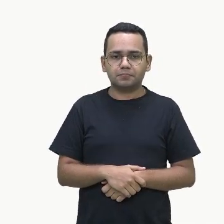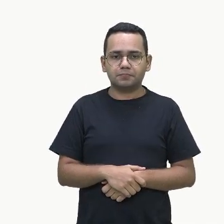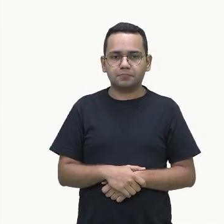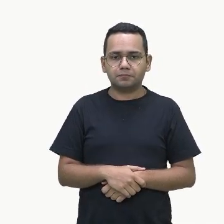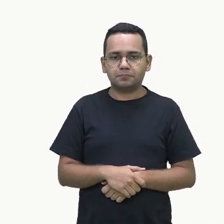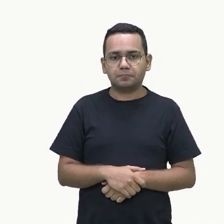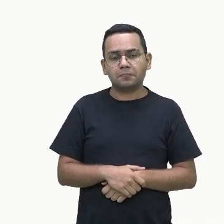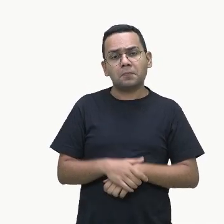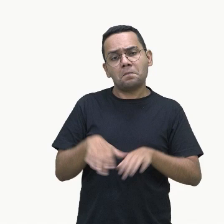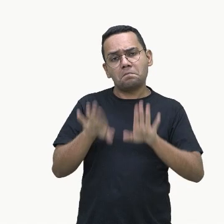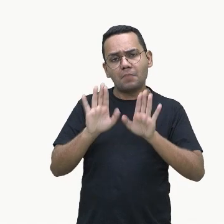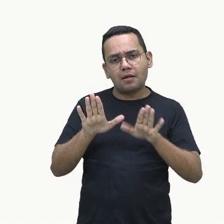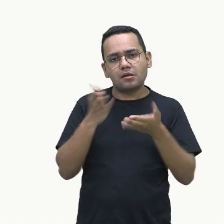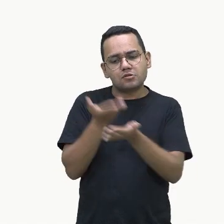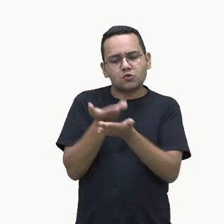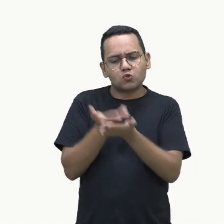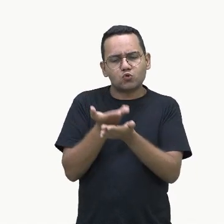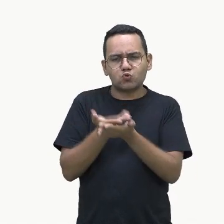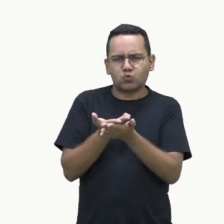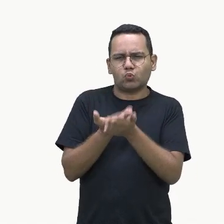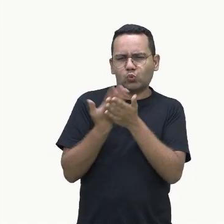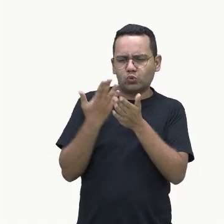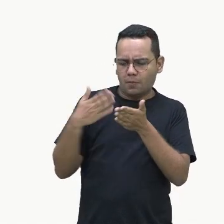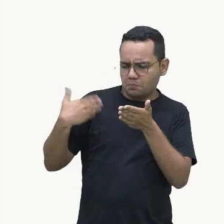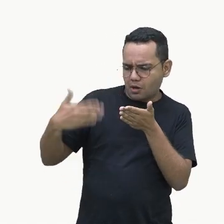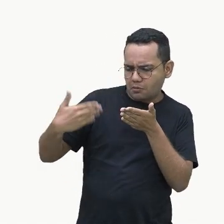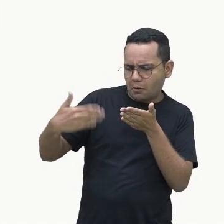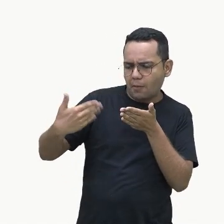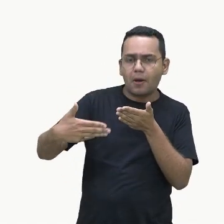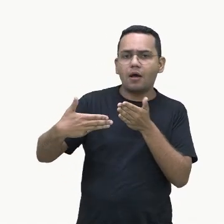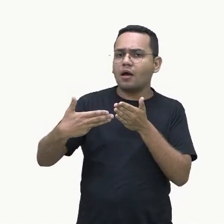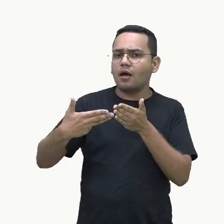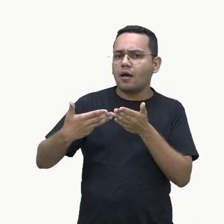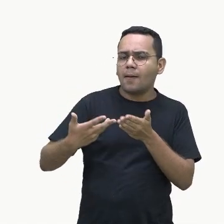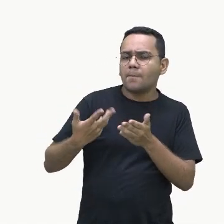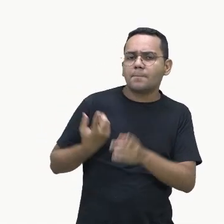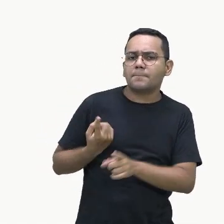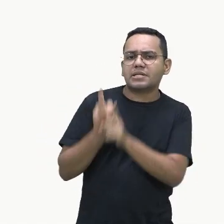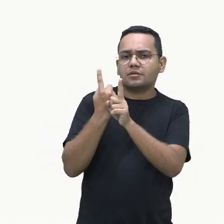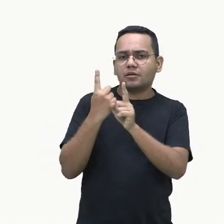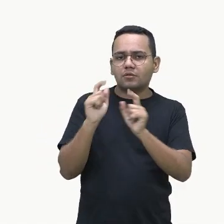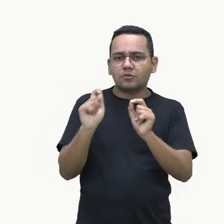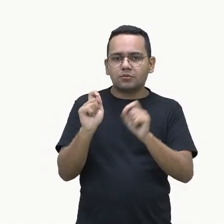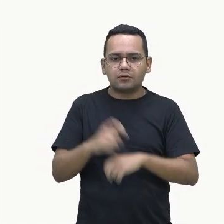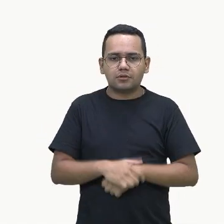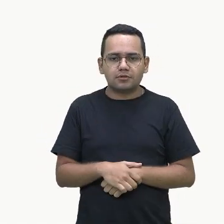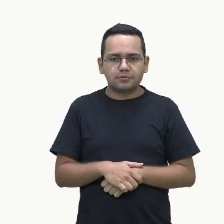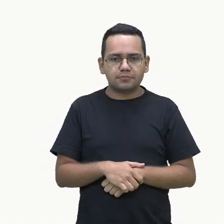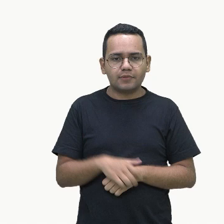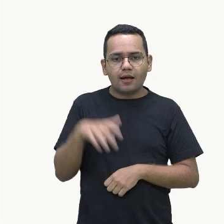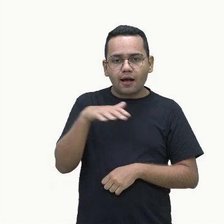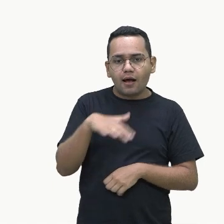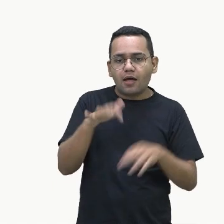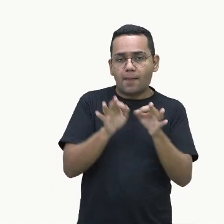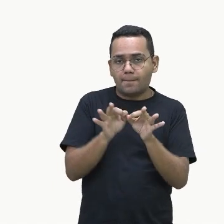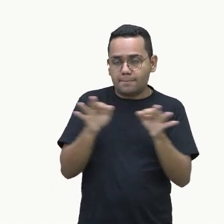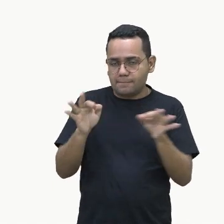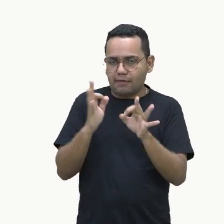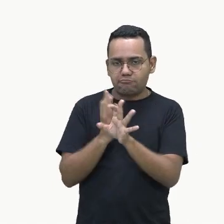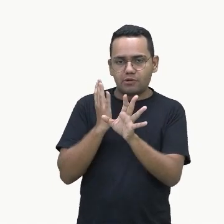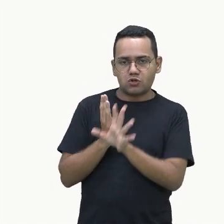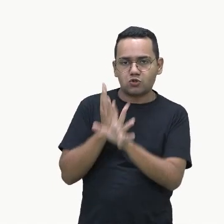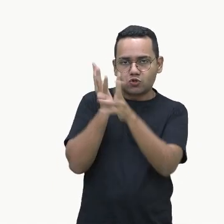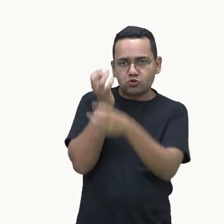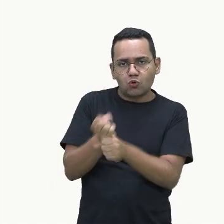estudos realizados posteriormente mostraram que a relação métrica descoberta era válida